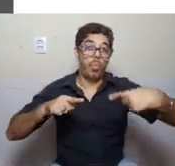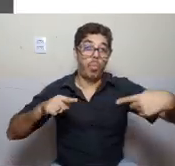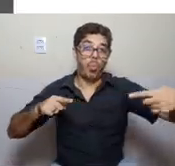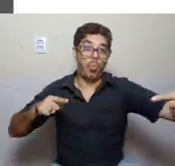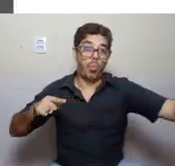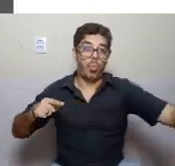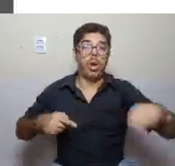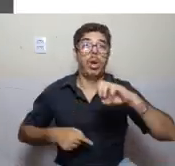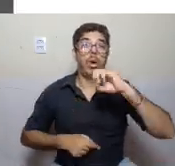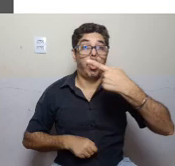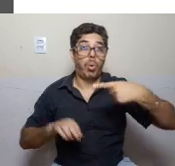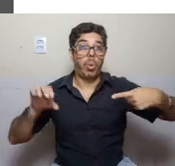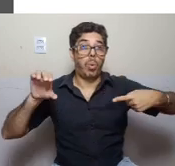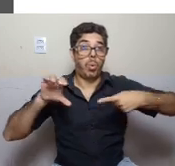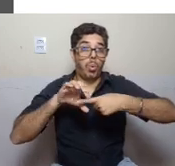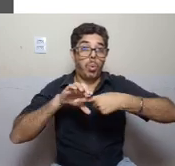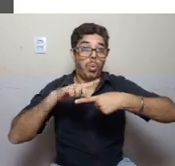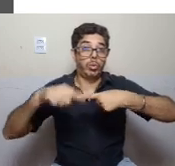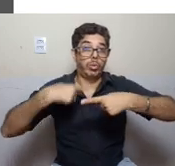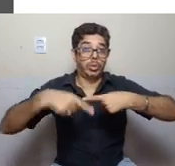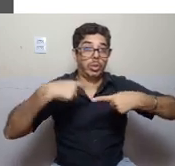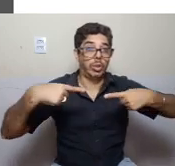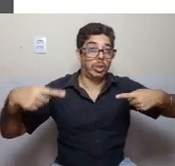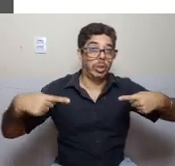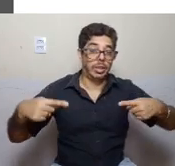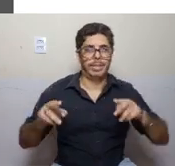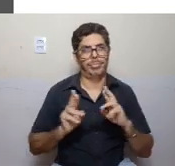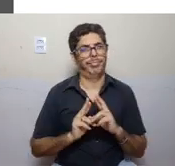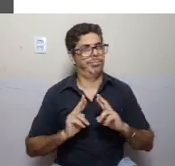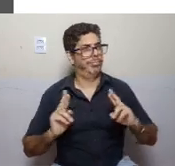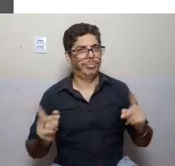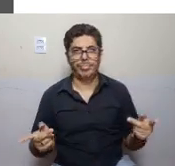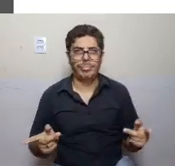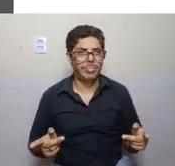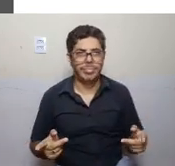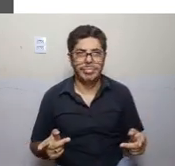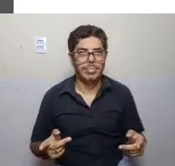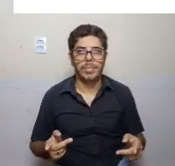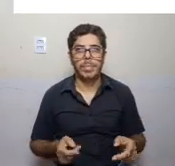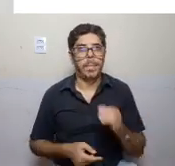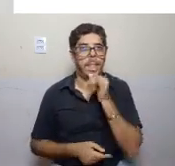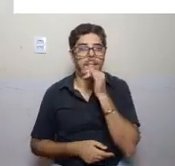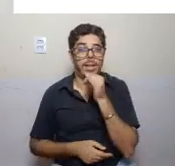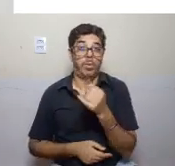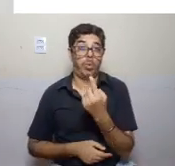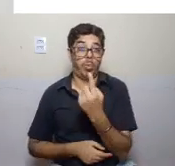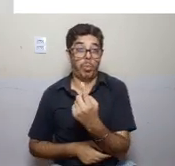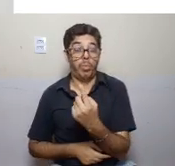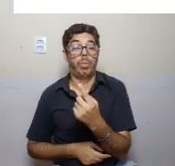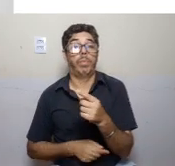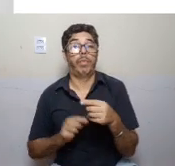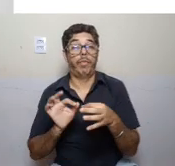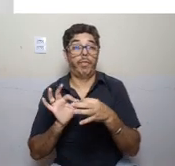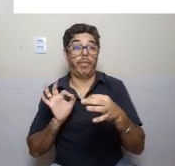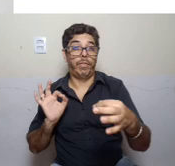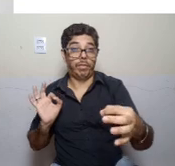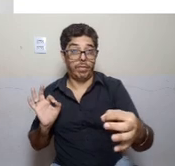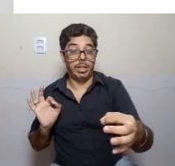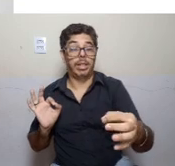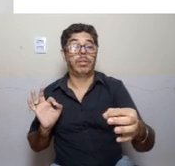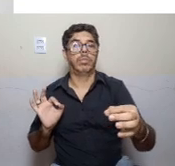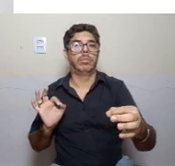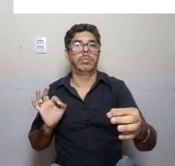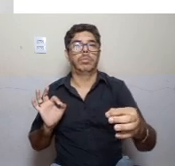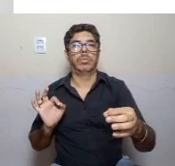em forma de espira circular ou um solenoide são muito diferentes entre si. Por exemplo, a relação entre a corrente em um fio